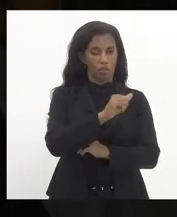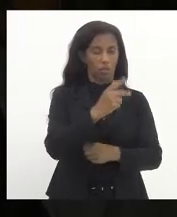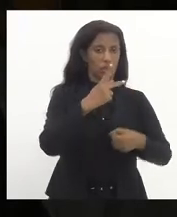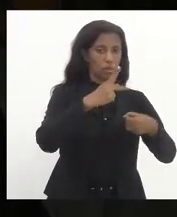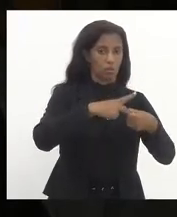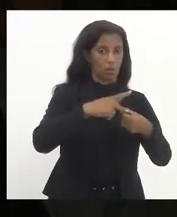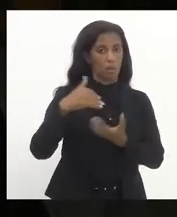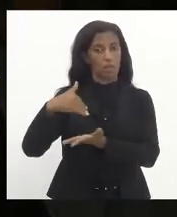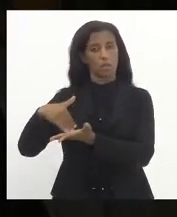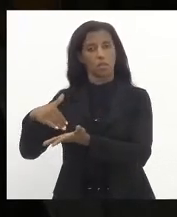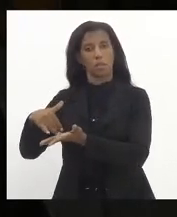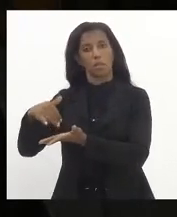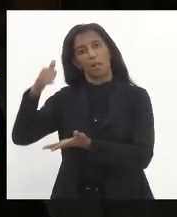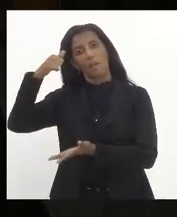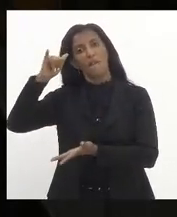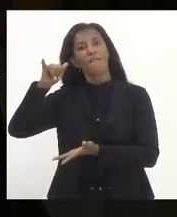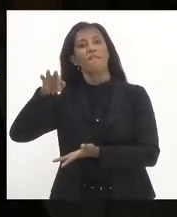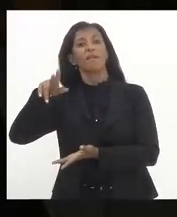e a Secretaria de Fazenda